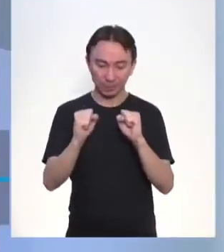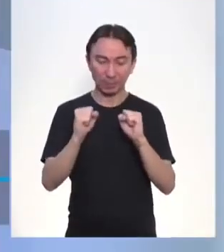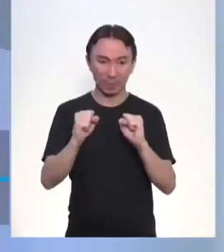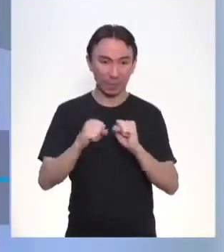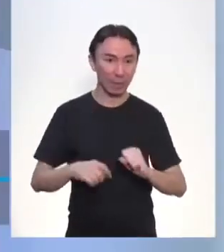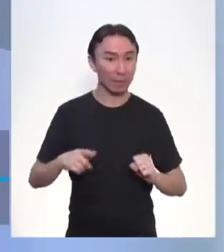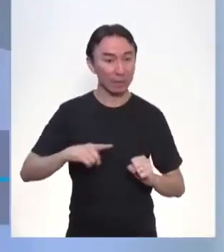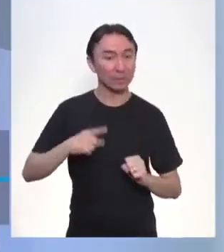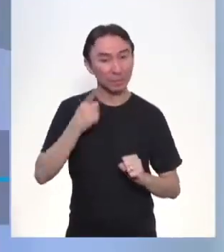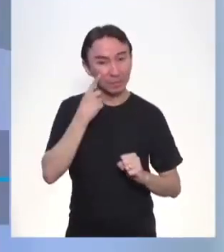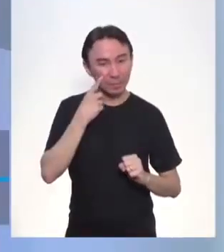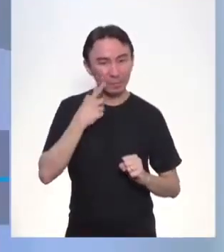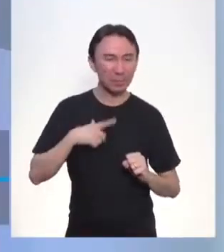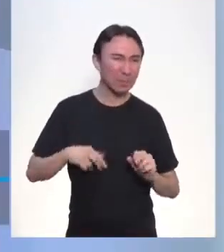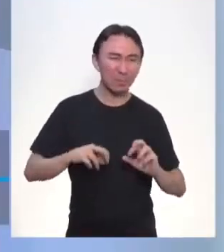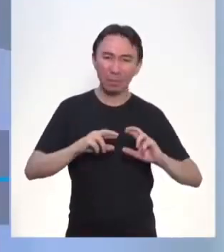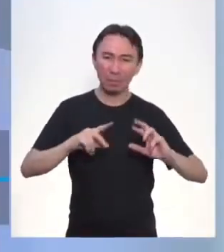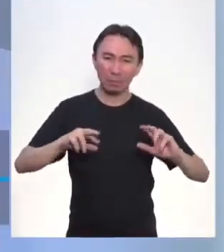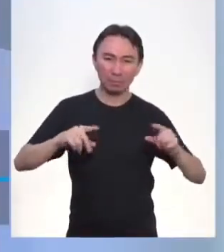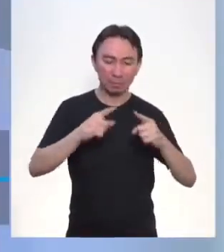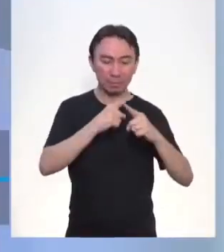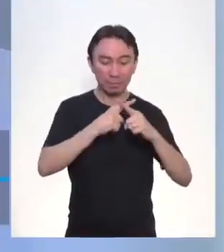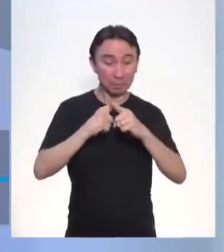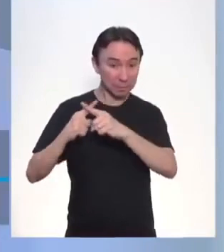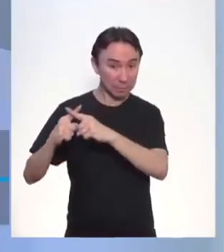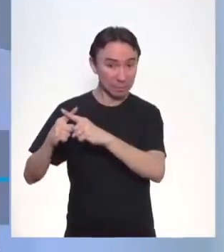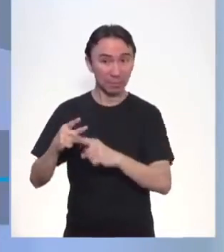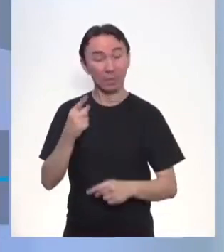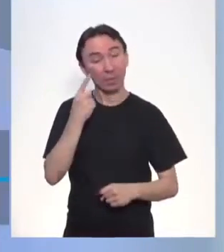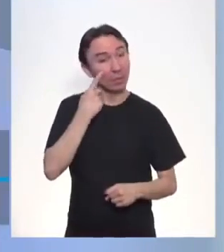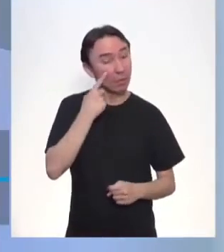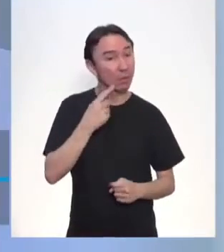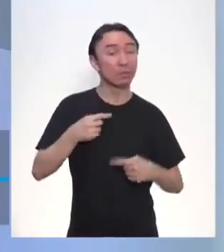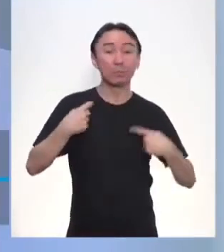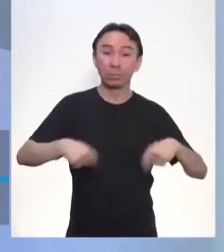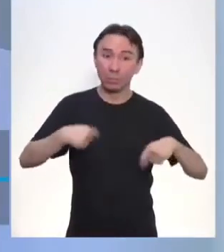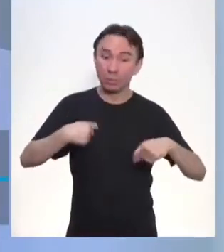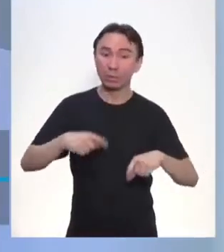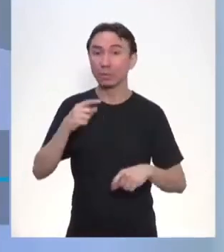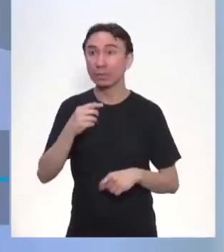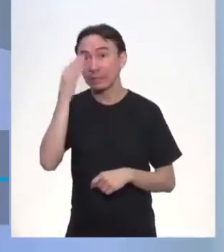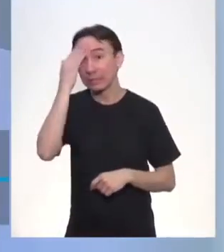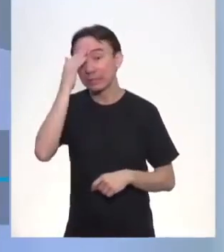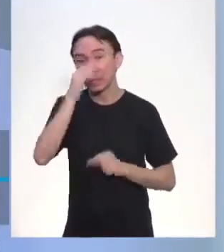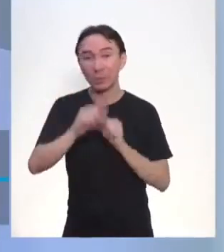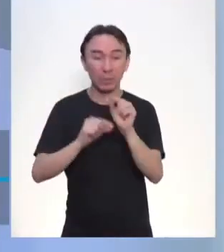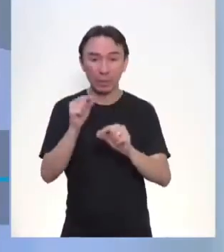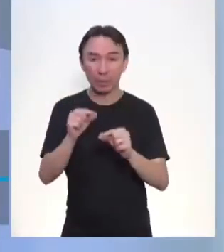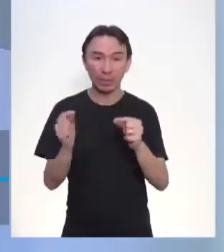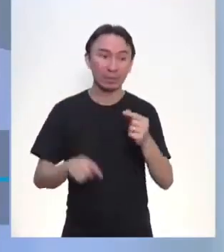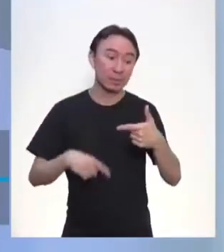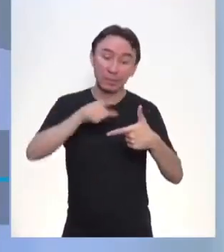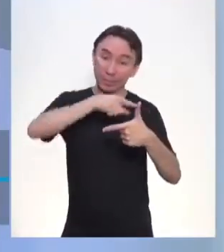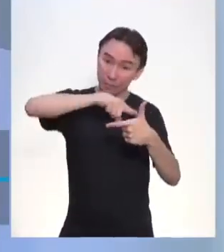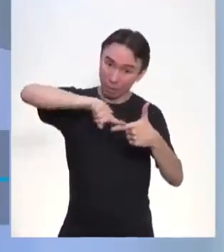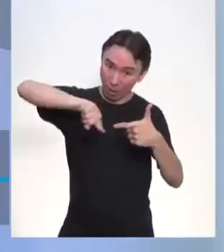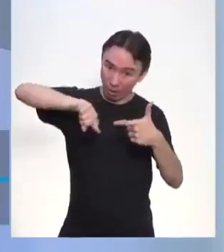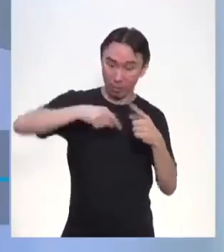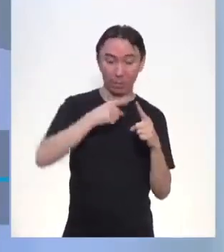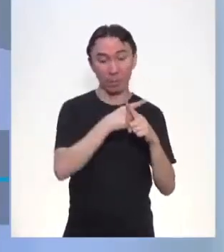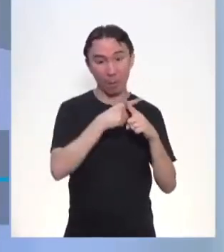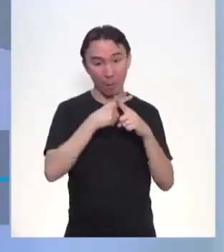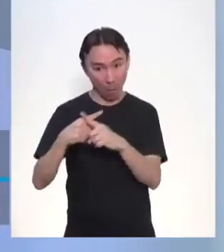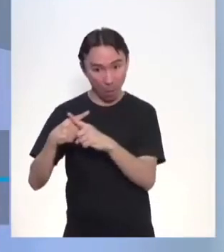esses múltiplos, né? Então, eu tenho que entender que esses divisores aí eu tenho que enxergar divisões exatas.